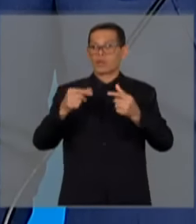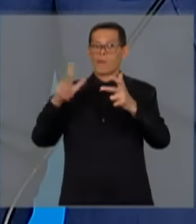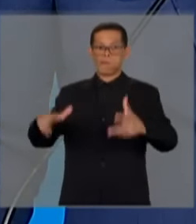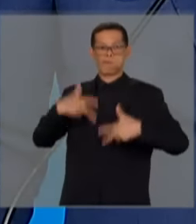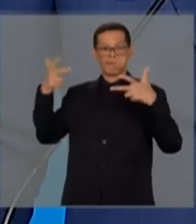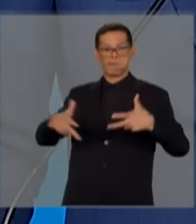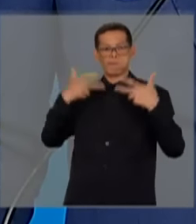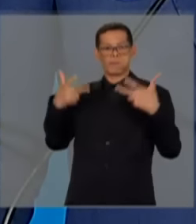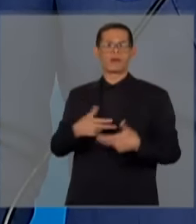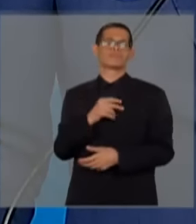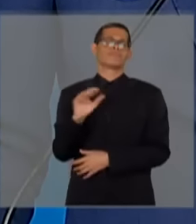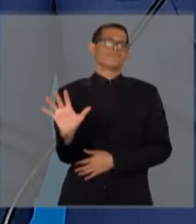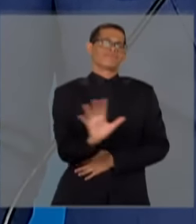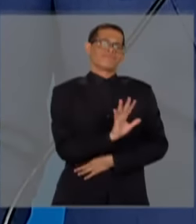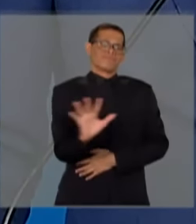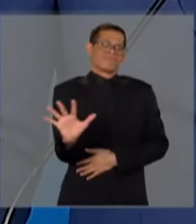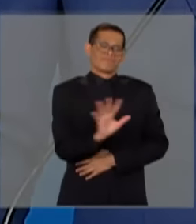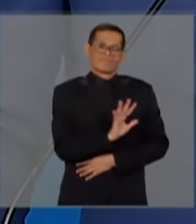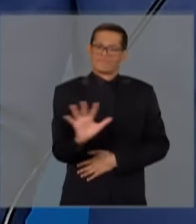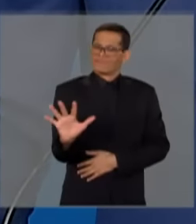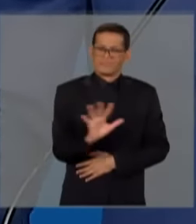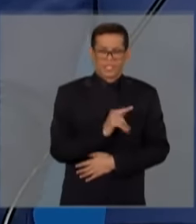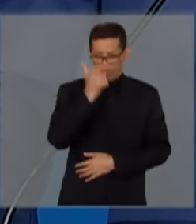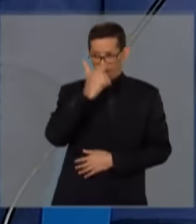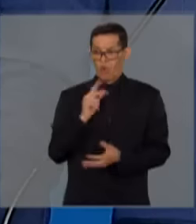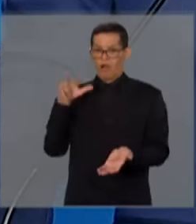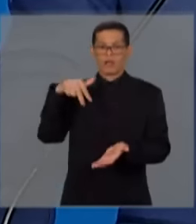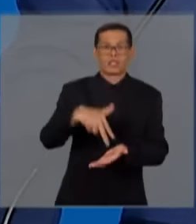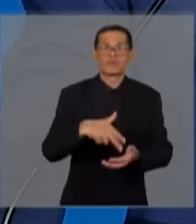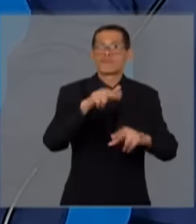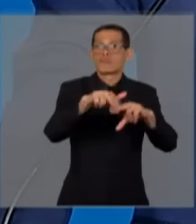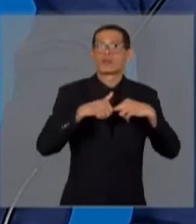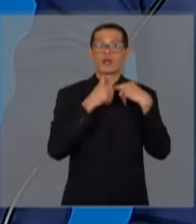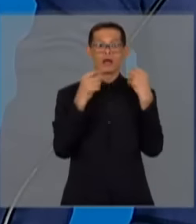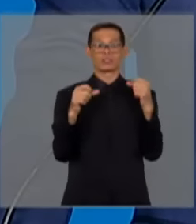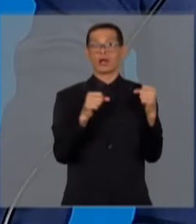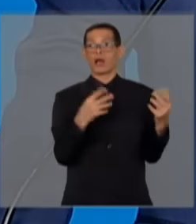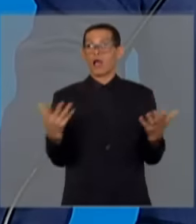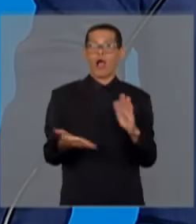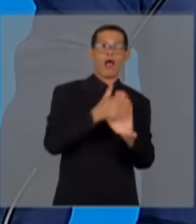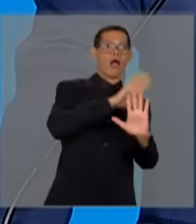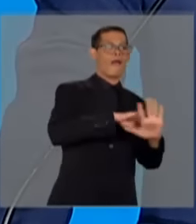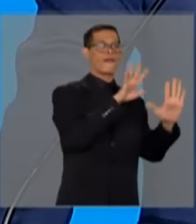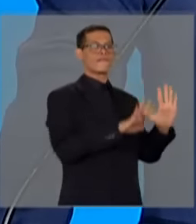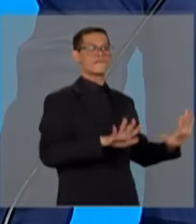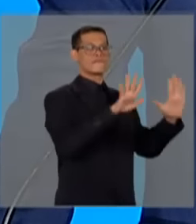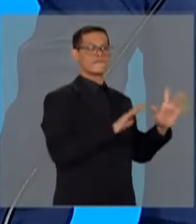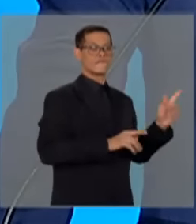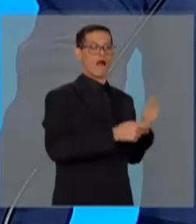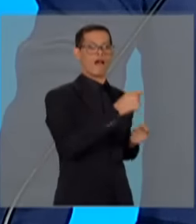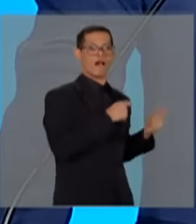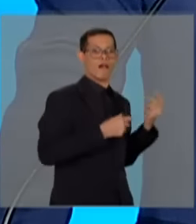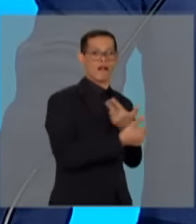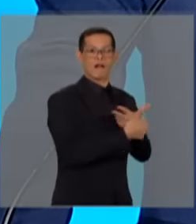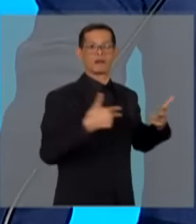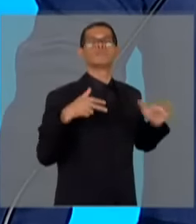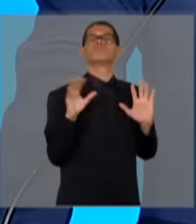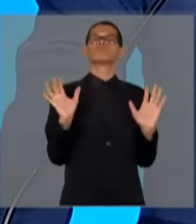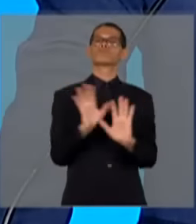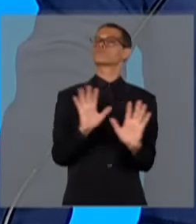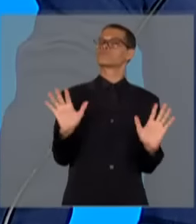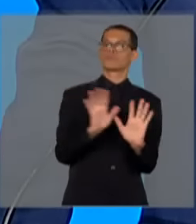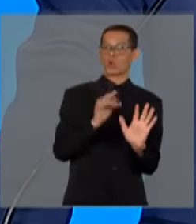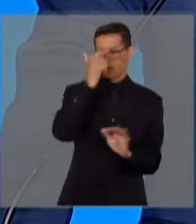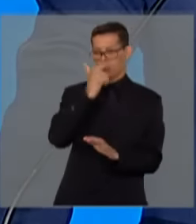na política e para pelo poder pelo poder para manter esquemas como alguns estão eu tô na política